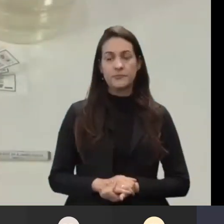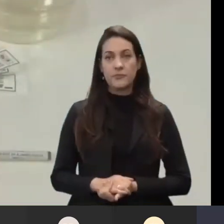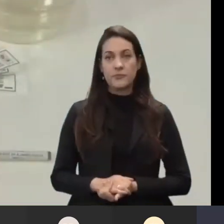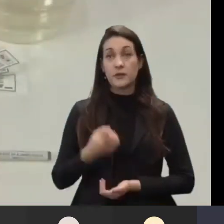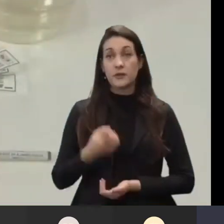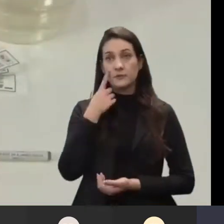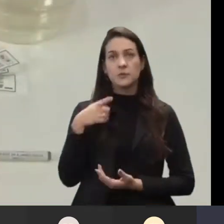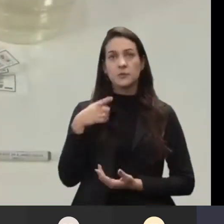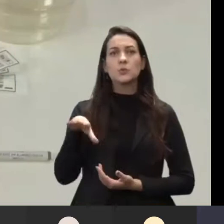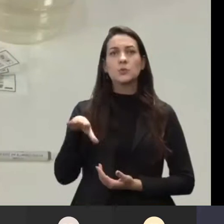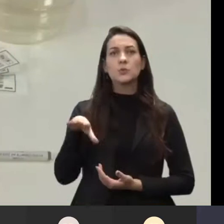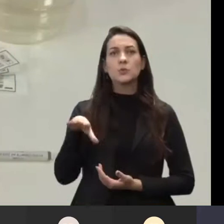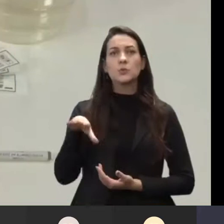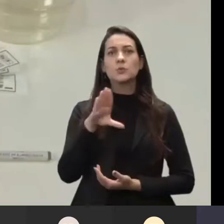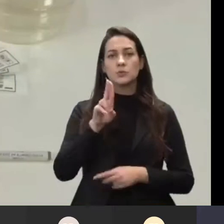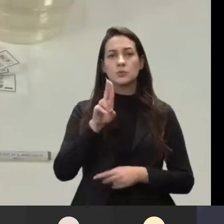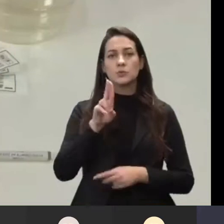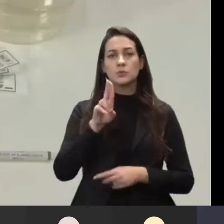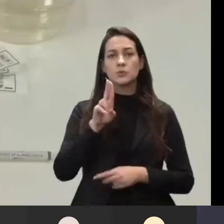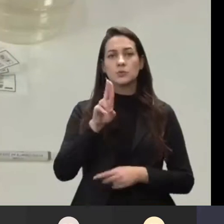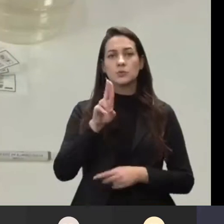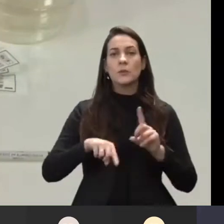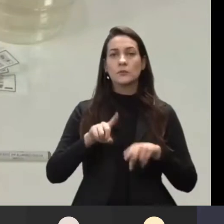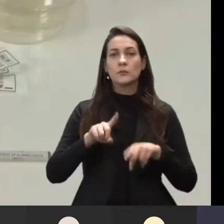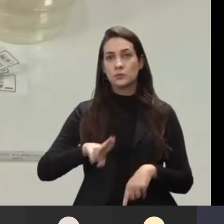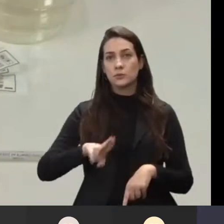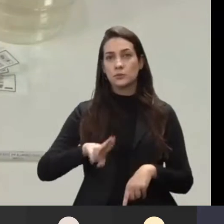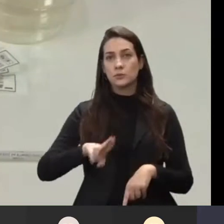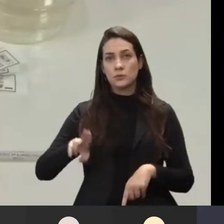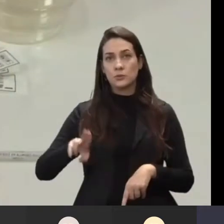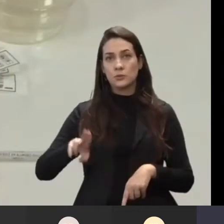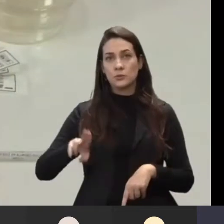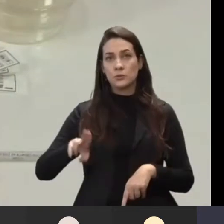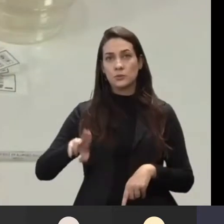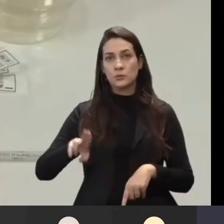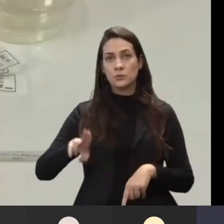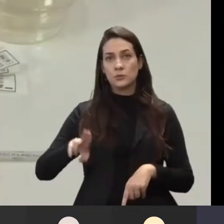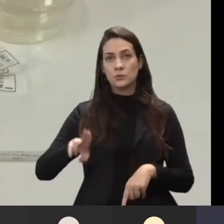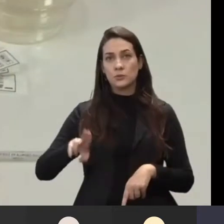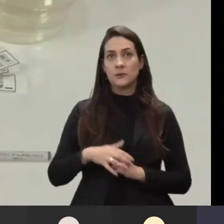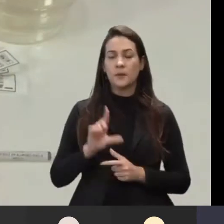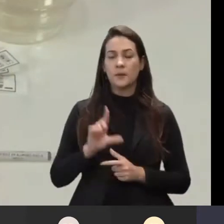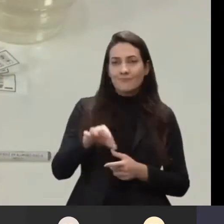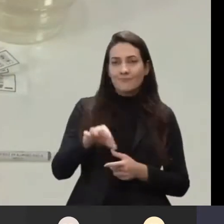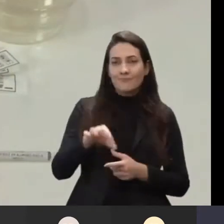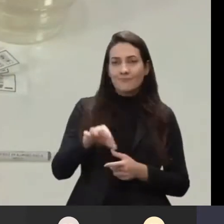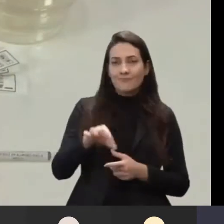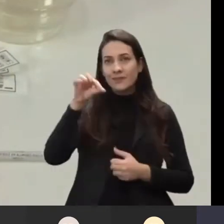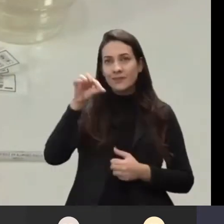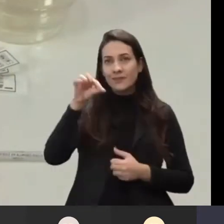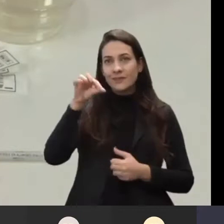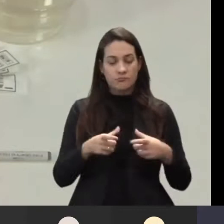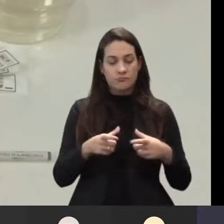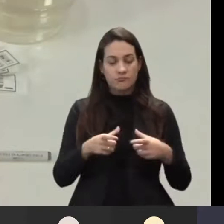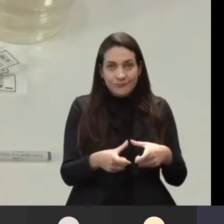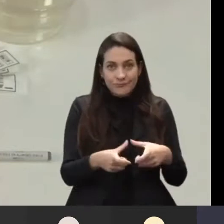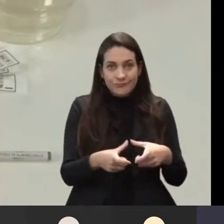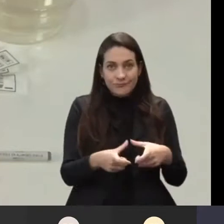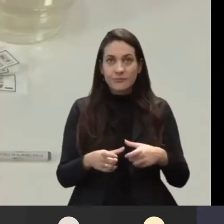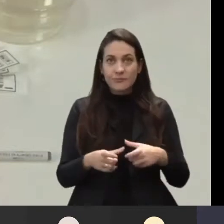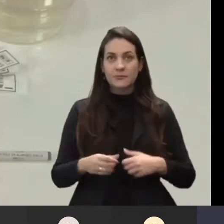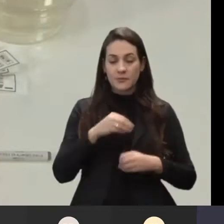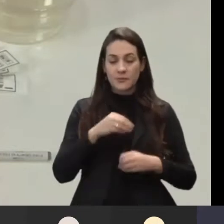todos os equipamentos que a gente utiliza para fazer o antibiograma: a alça bacteriológica, a pinça, a placa de Petri contendo